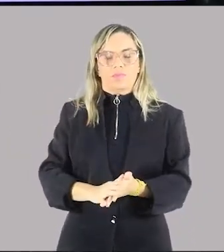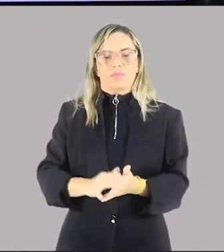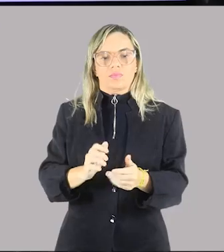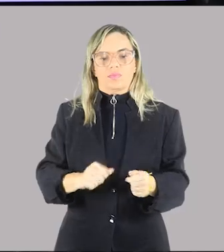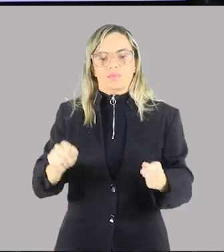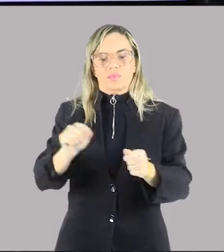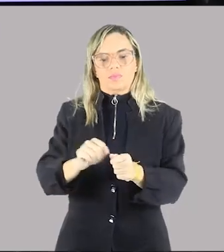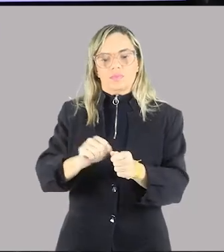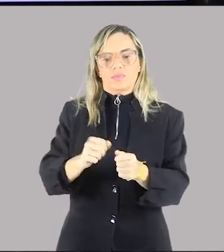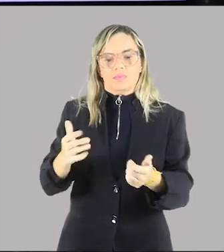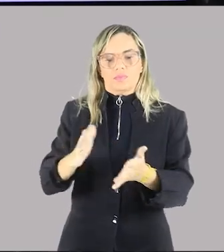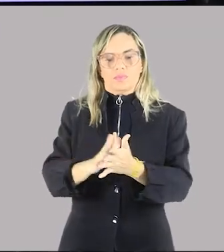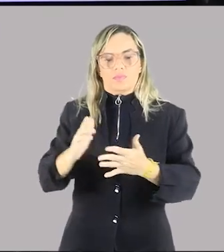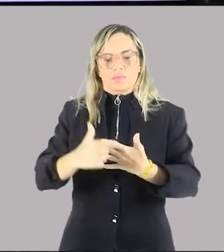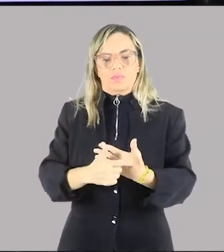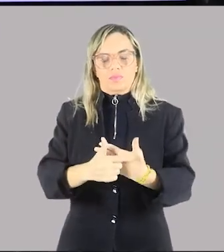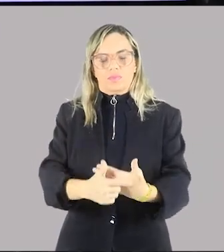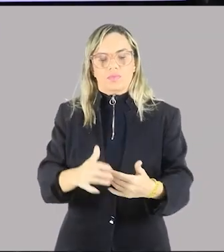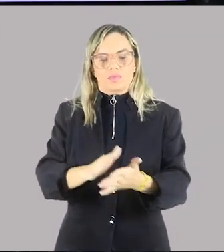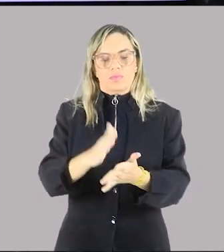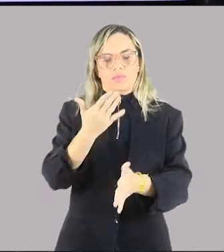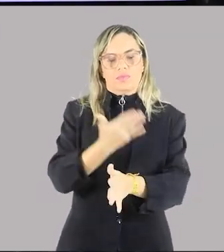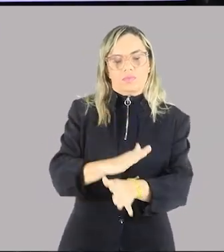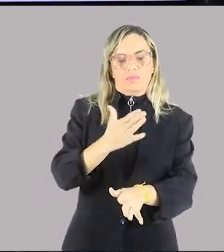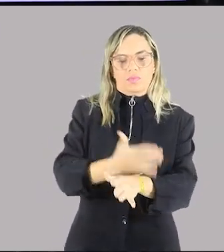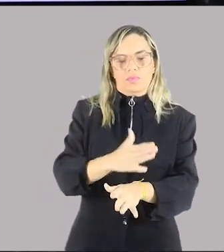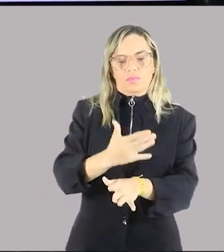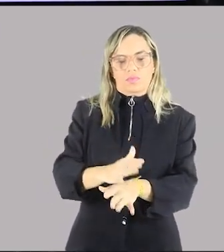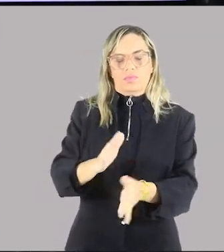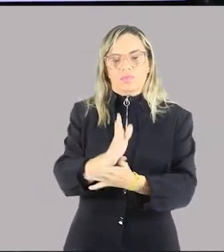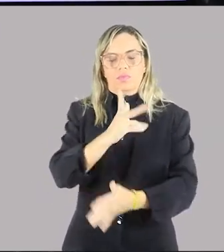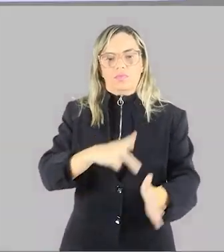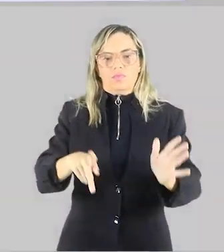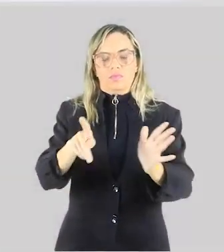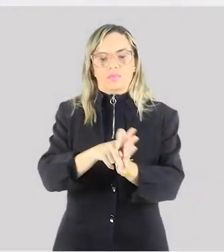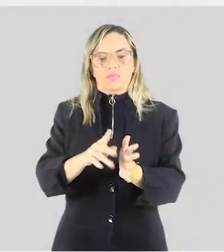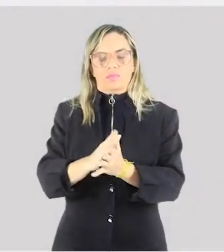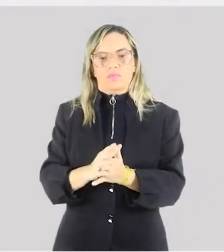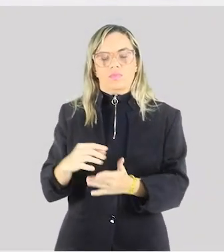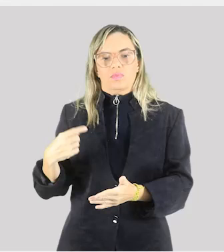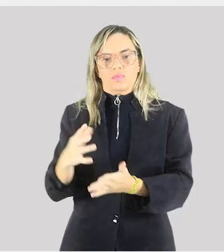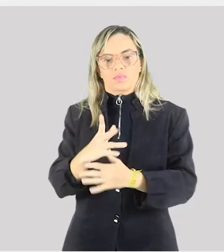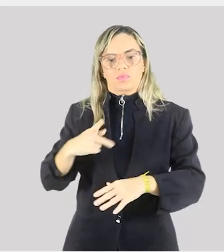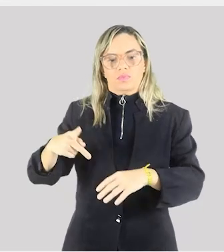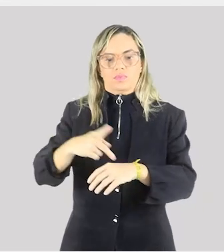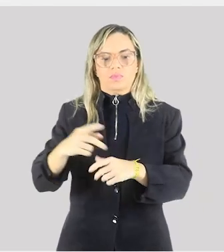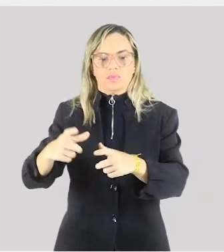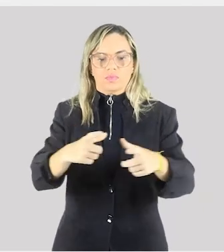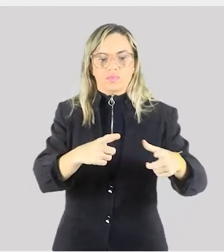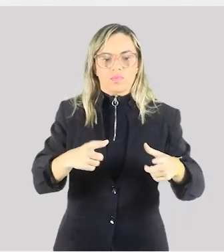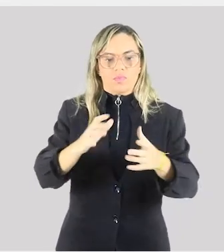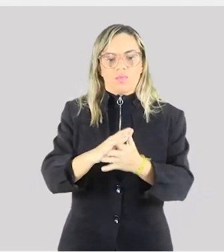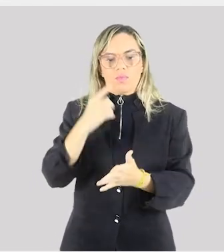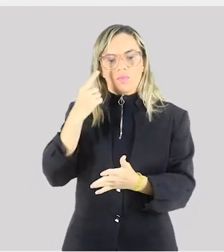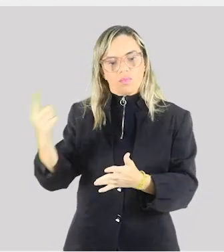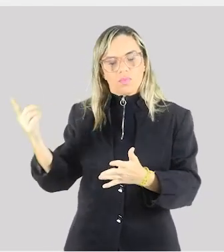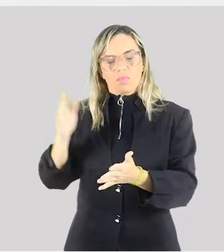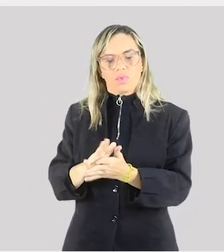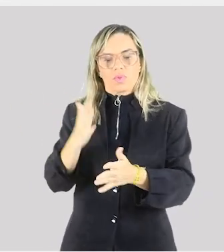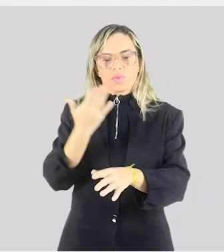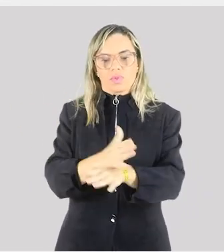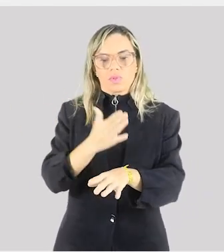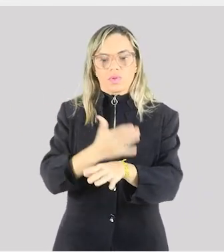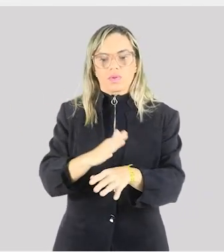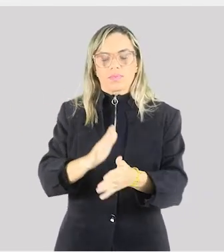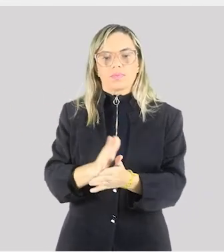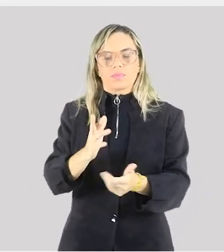próprio Estado, perfeito? Essa teoria é a teoria adotada no nosso país, perfeito? Os atos praticados pelo agente público são